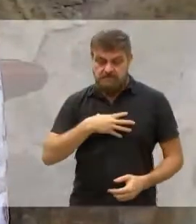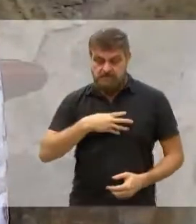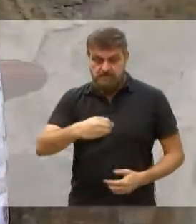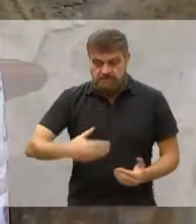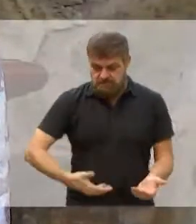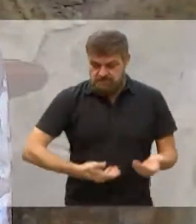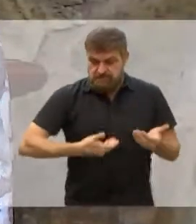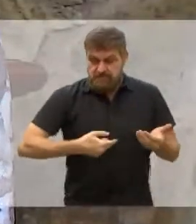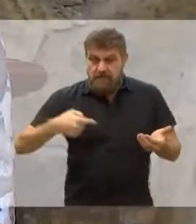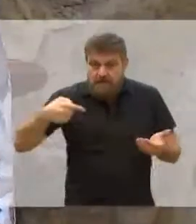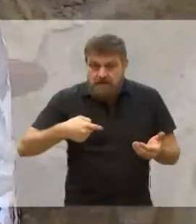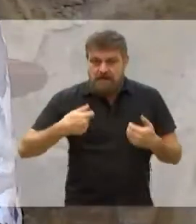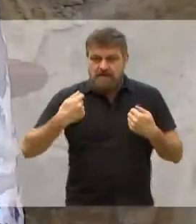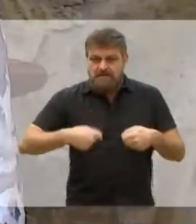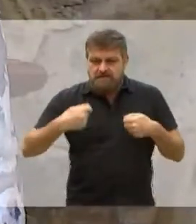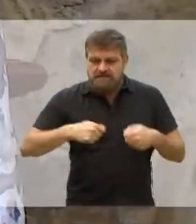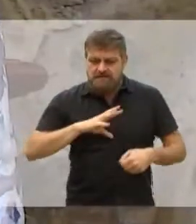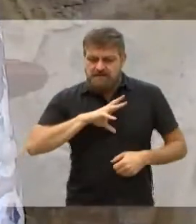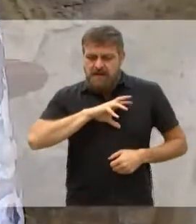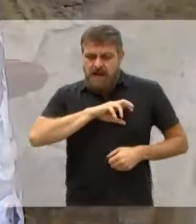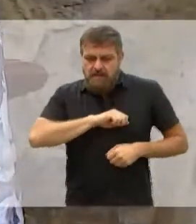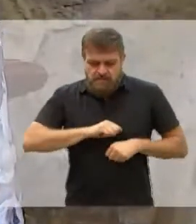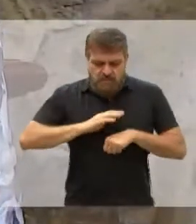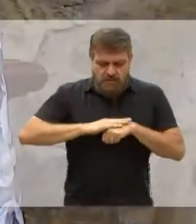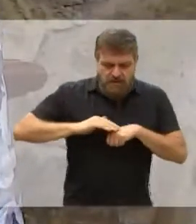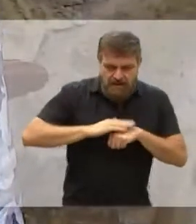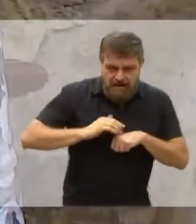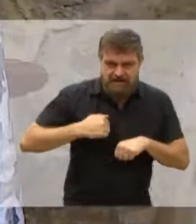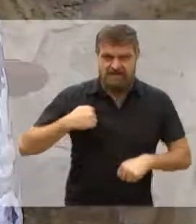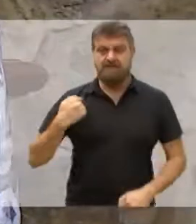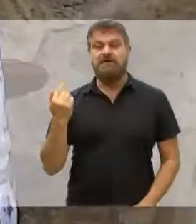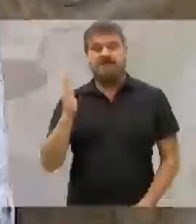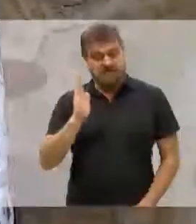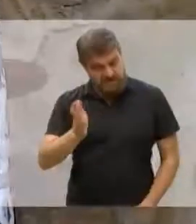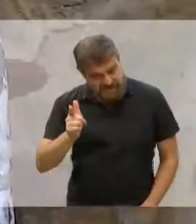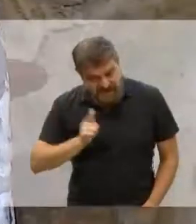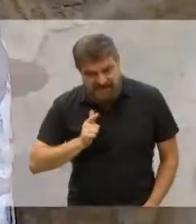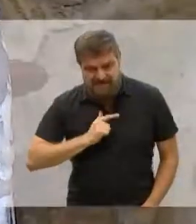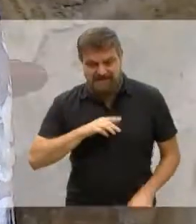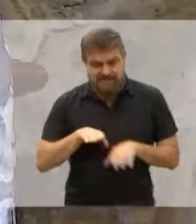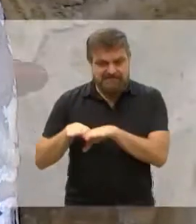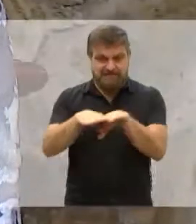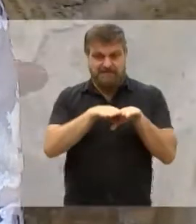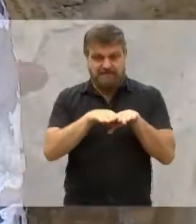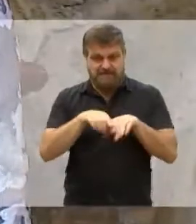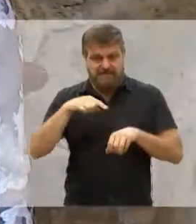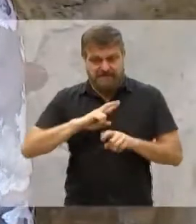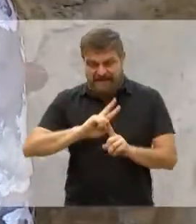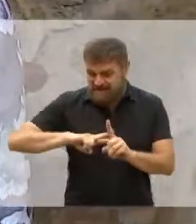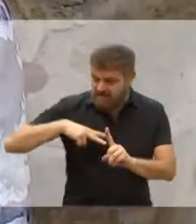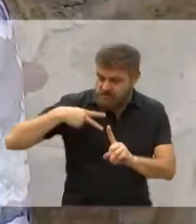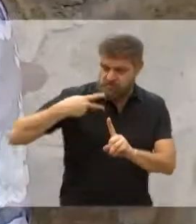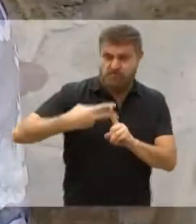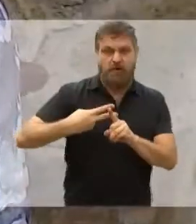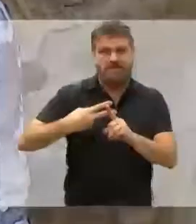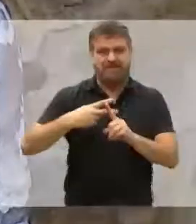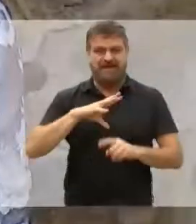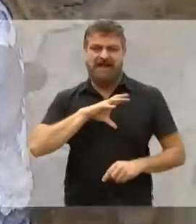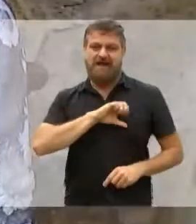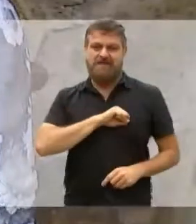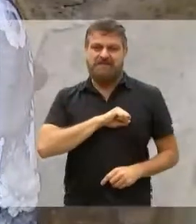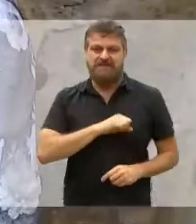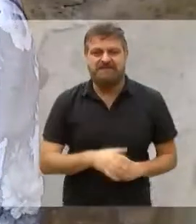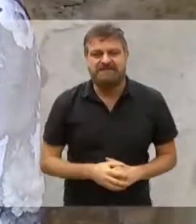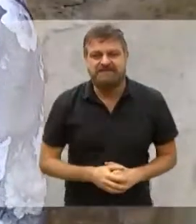um filho que precisa de todo o amor, carinho que a gente já dá para os filhos, mas precisa de uma dose a